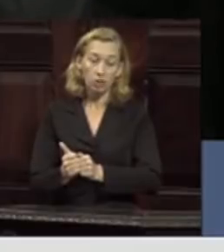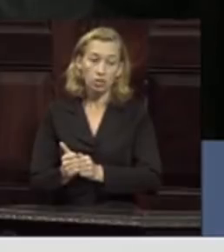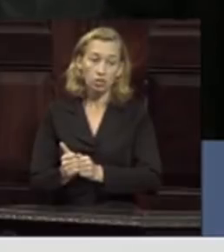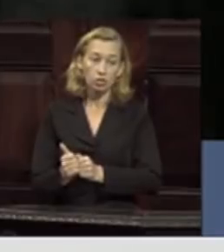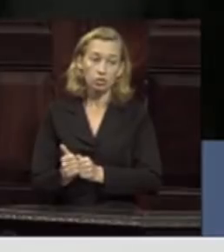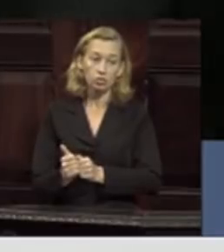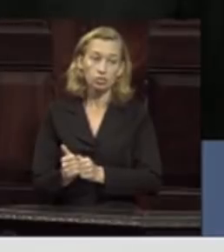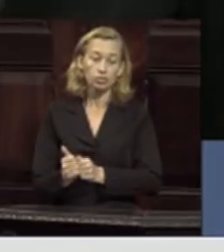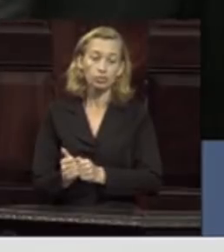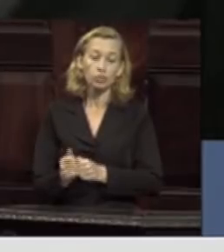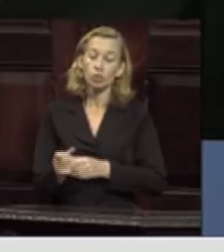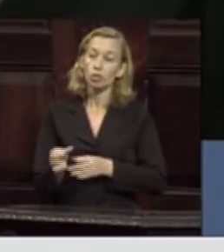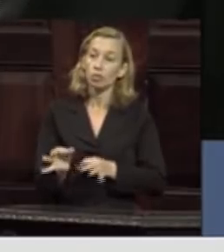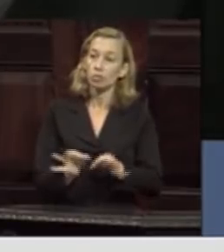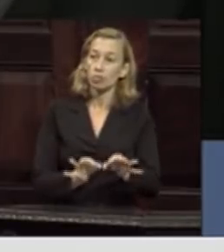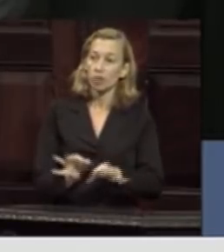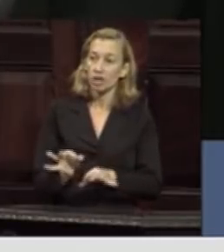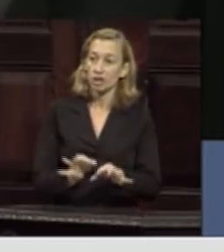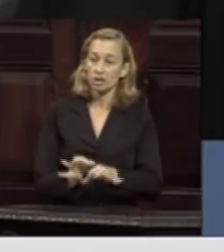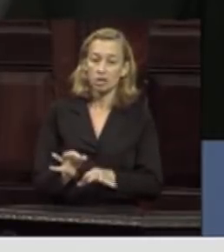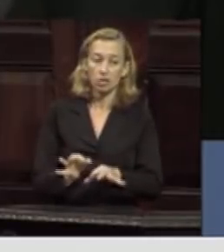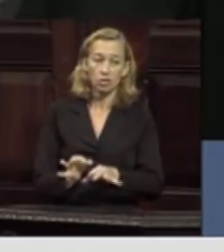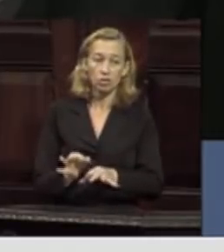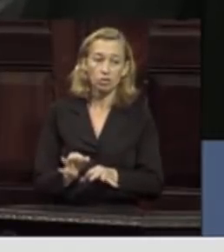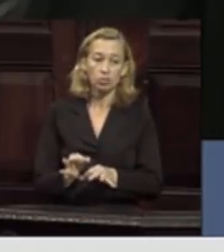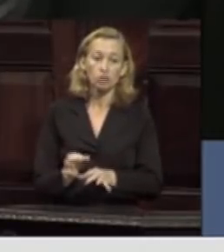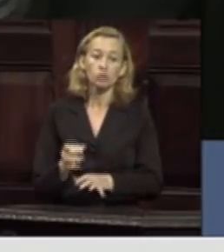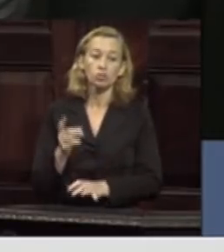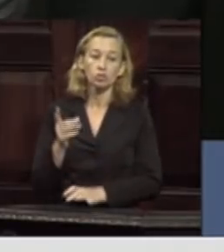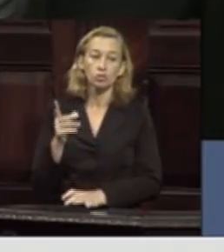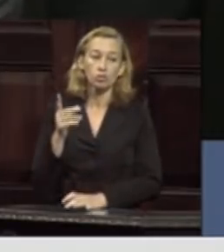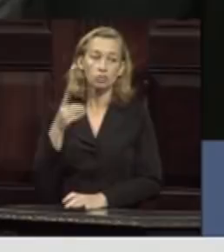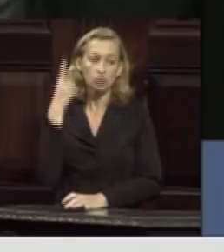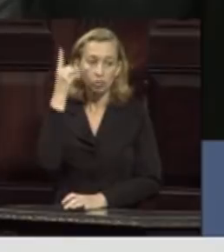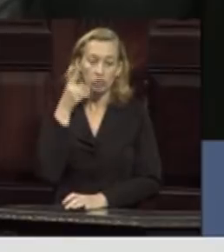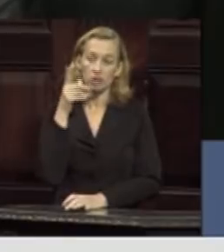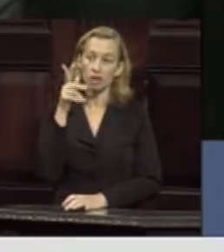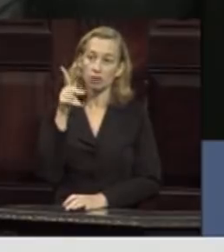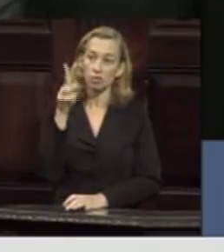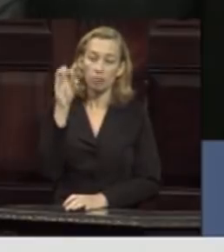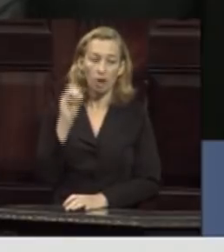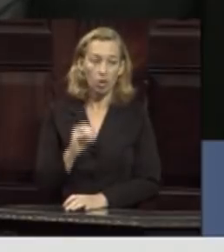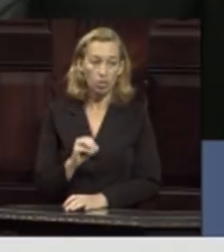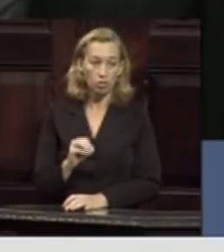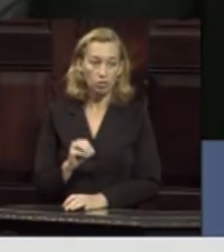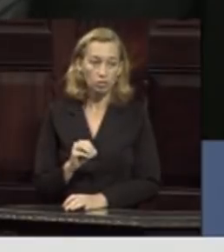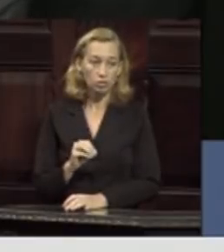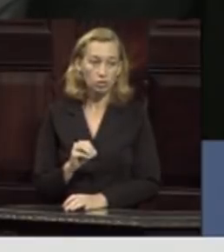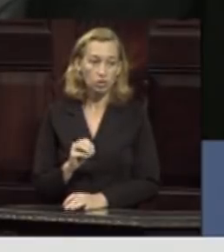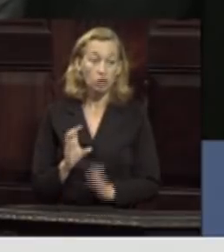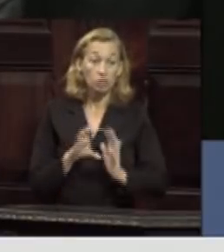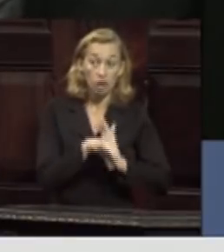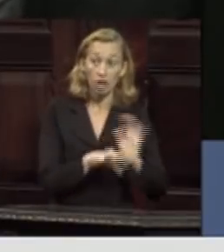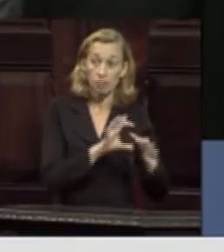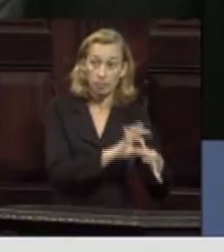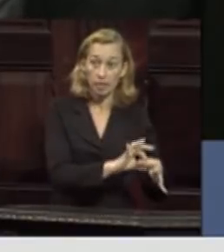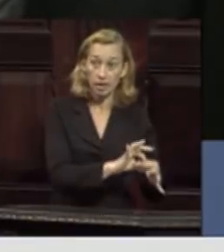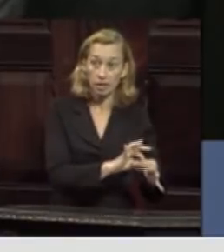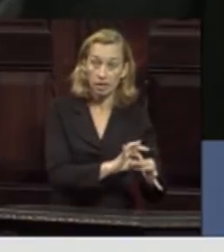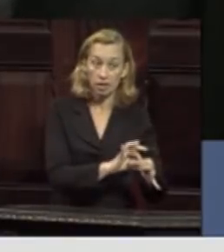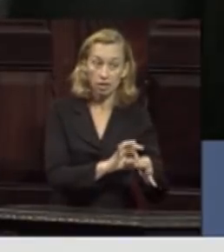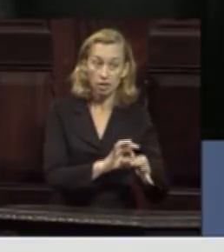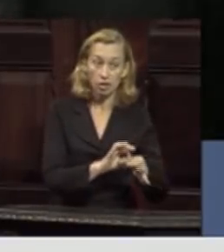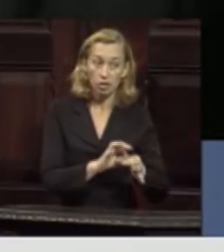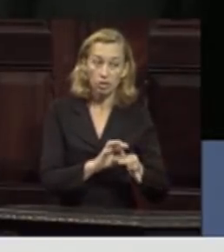as emendas propostas pela CCJ e a inclusão da emenda aditiva 1, uma vez que essa emenda estabelece uma